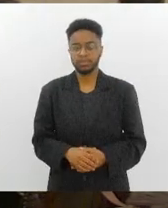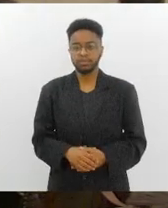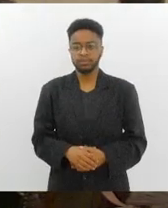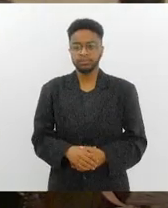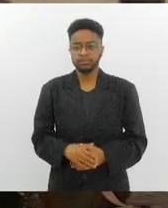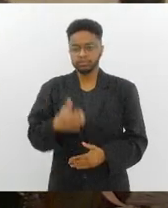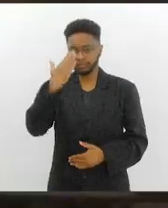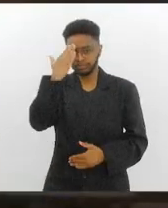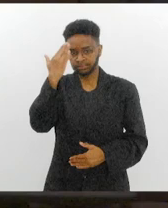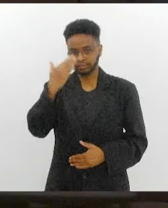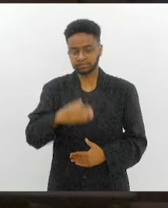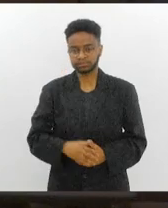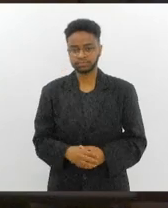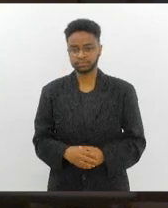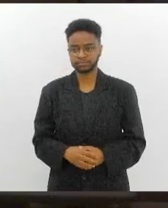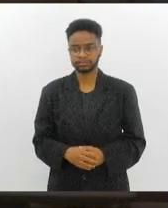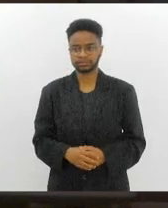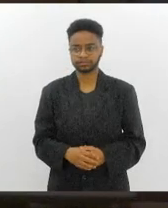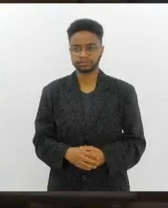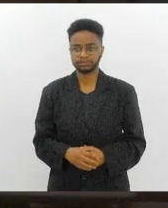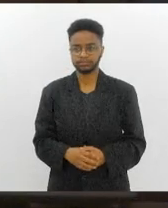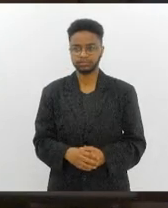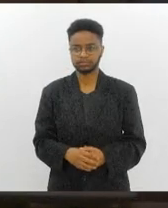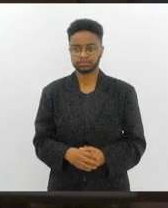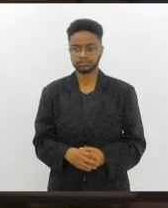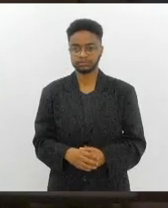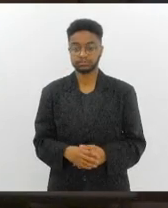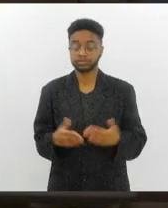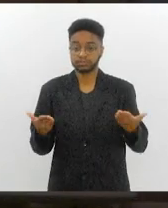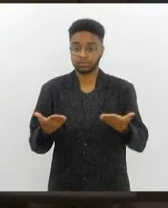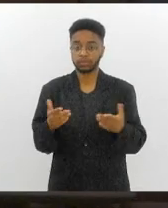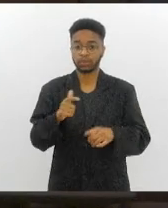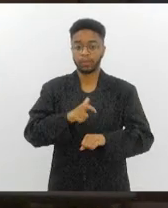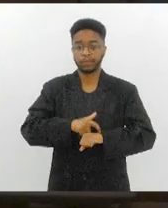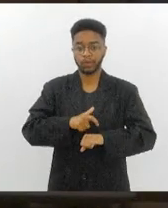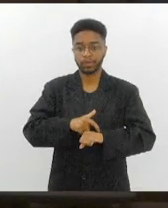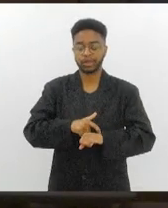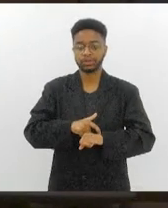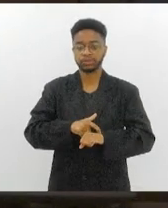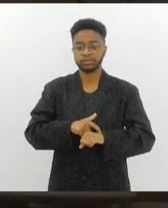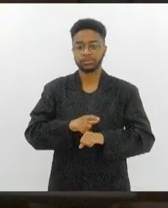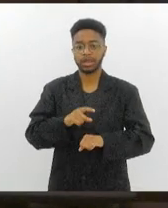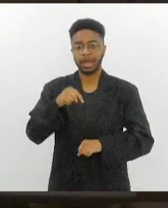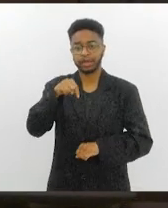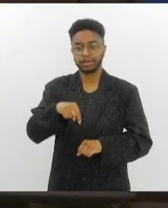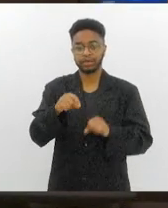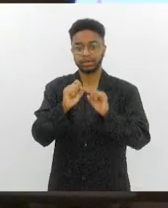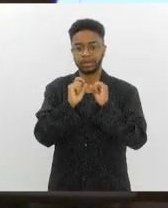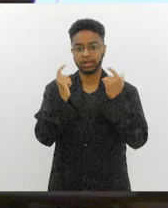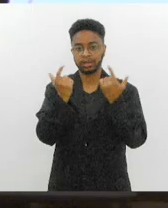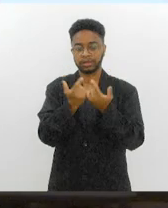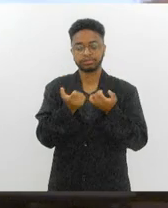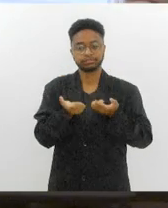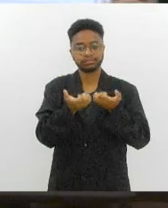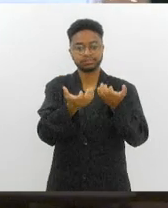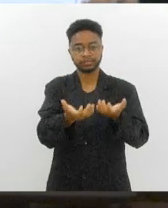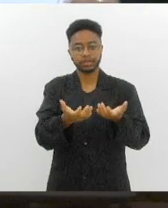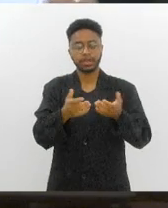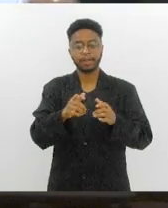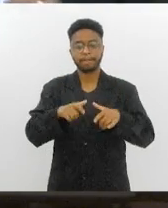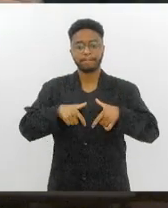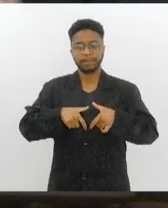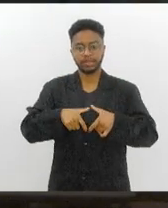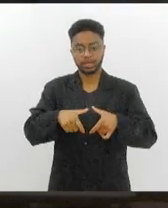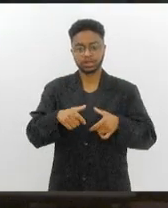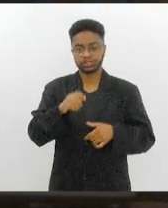Obrigada. Bom, gente, é chegado o momento em que essa Casa de Leis concede a medalha Tiradentes, a